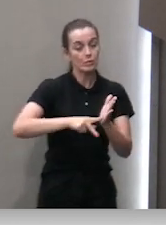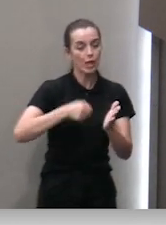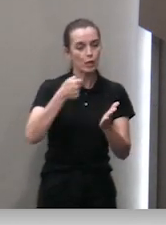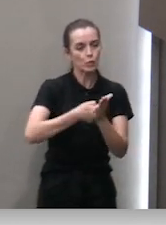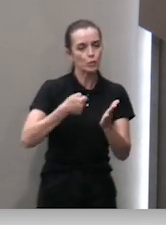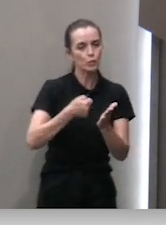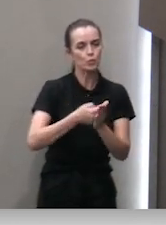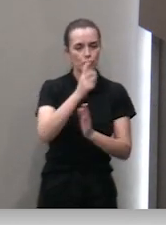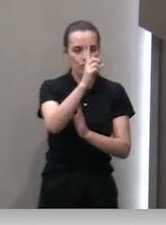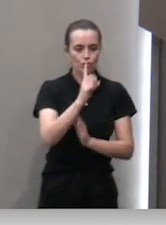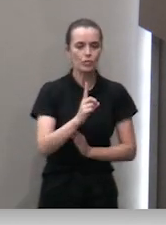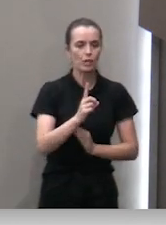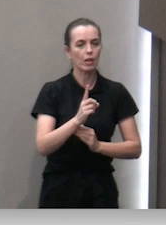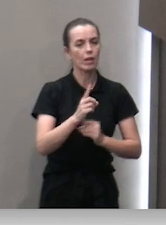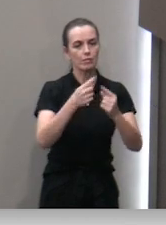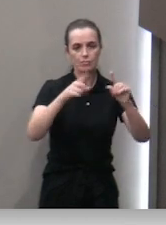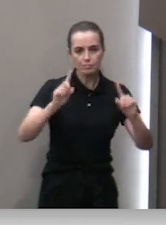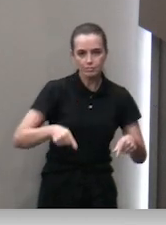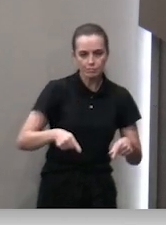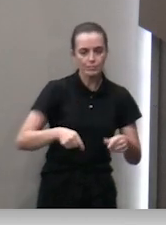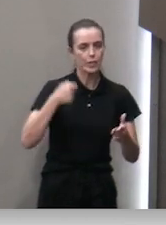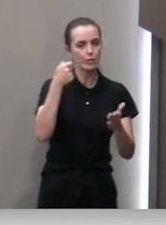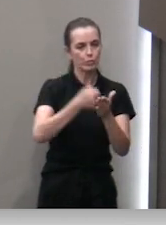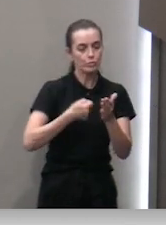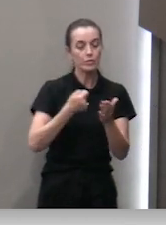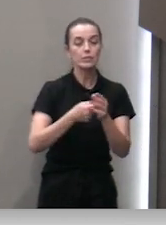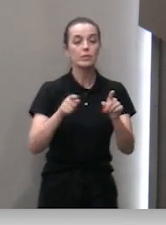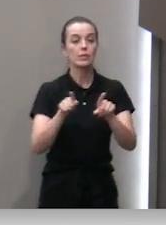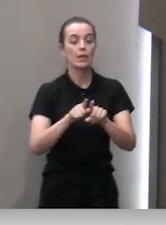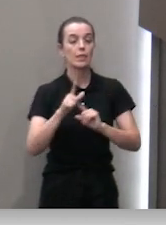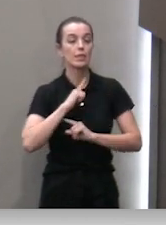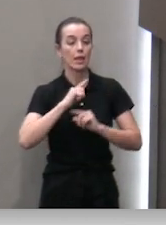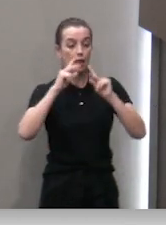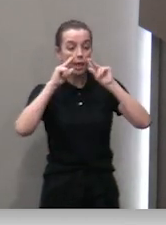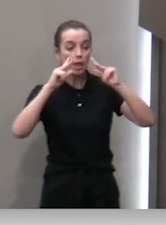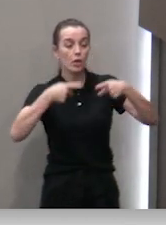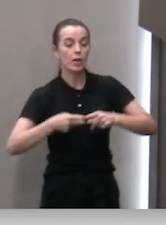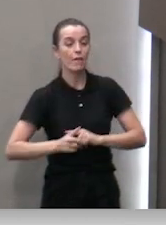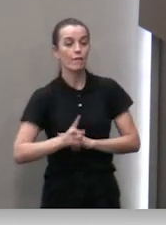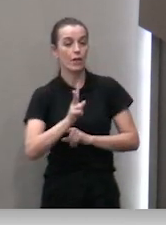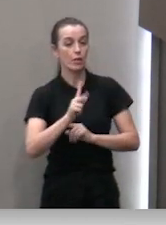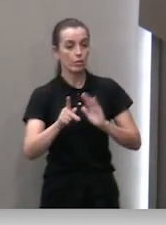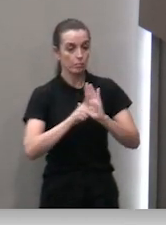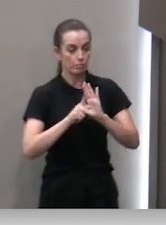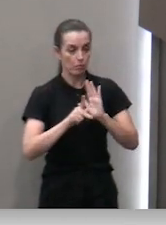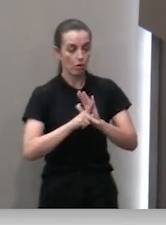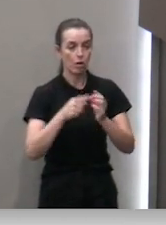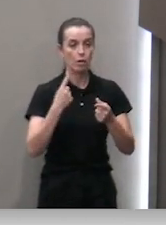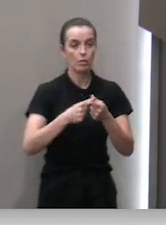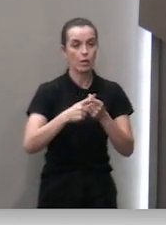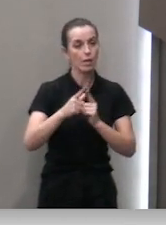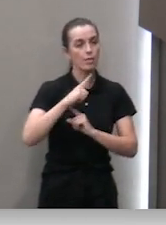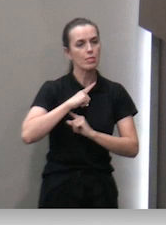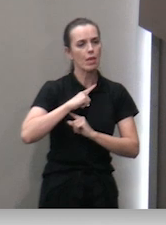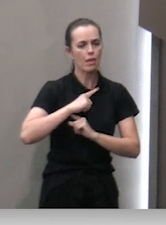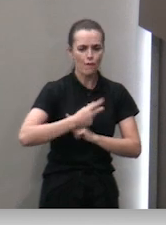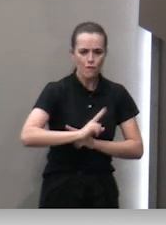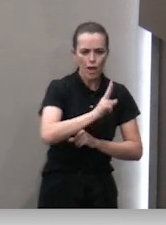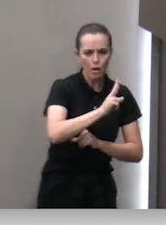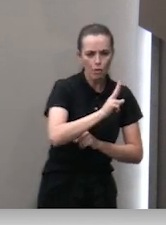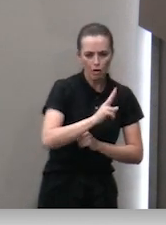servidor, lutando também para que o servidor tenha reconhecido o seu valor, pois temos valor e não preço.